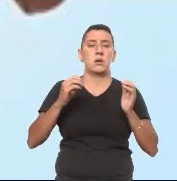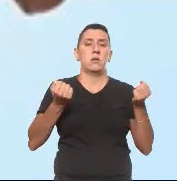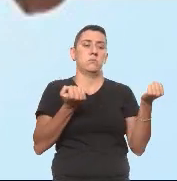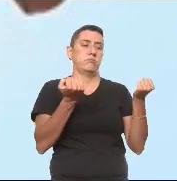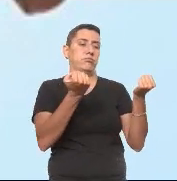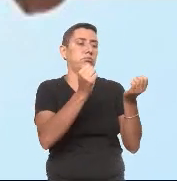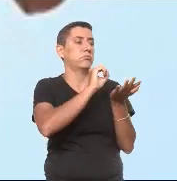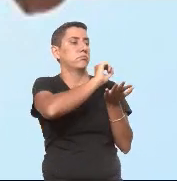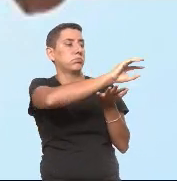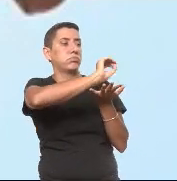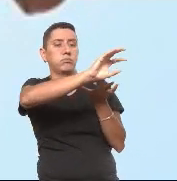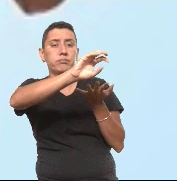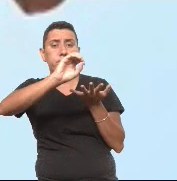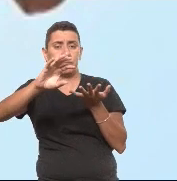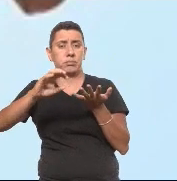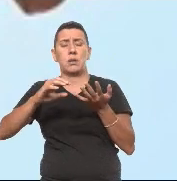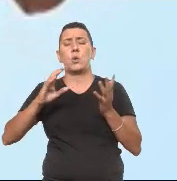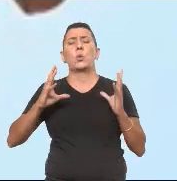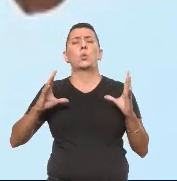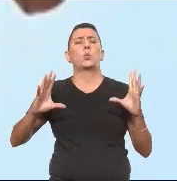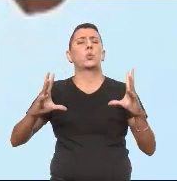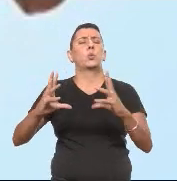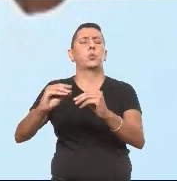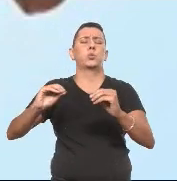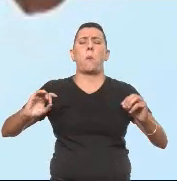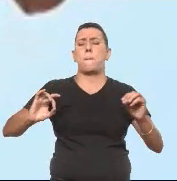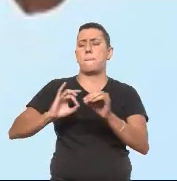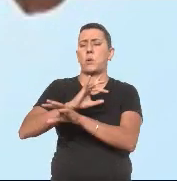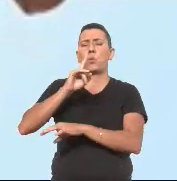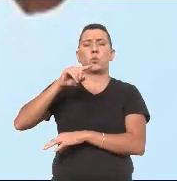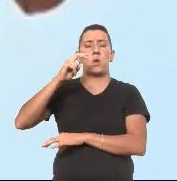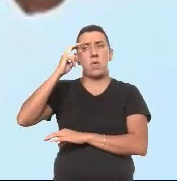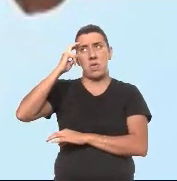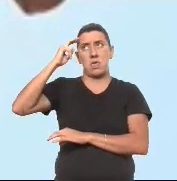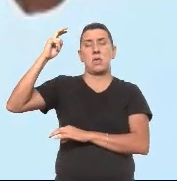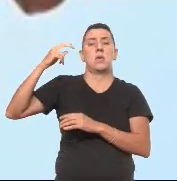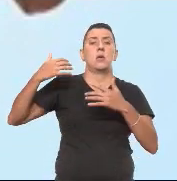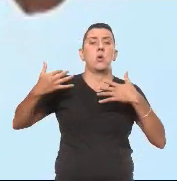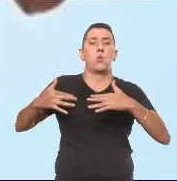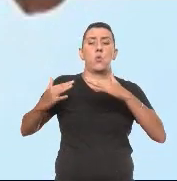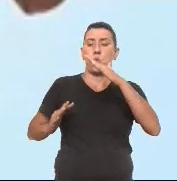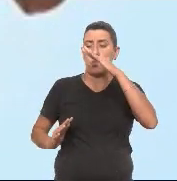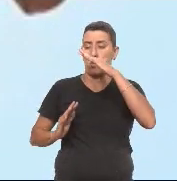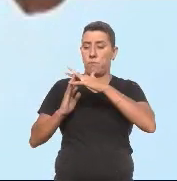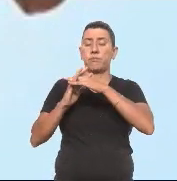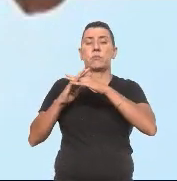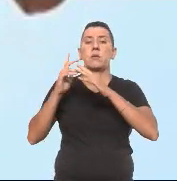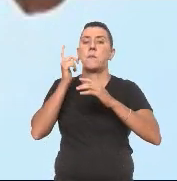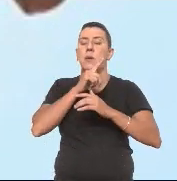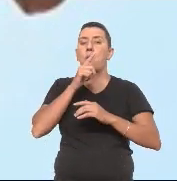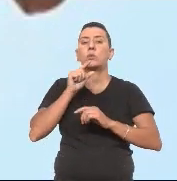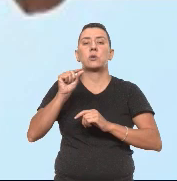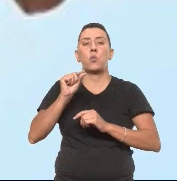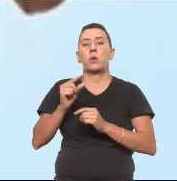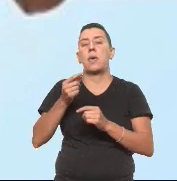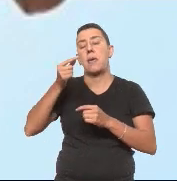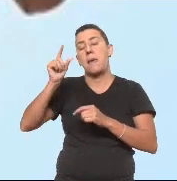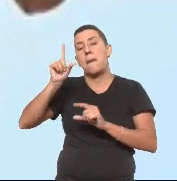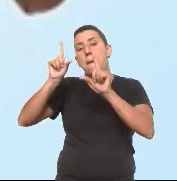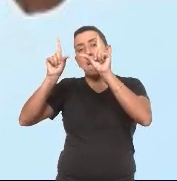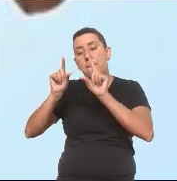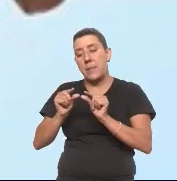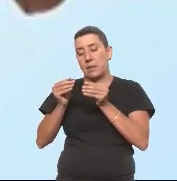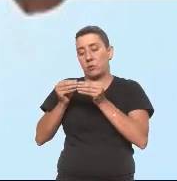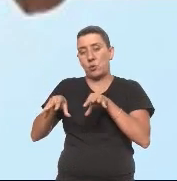e assim por diante então é algo também de inteligência para atender aquele requisito de escassez alimentar que a gente